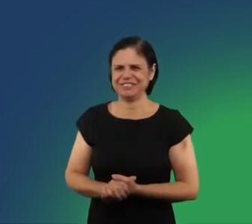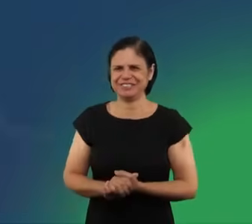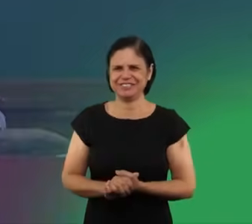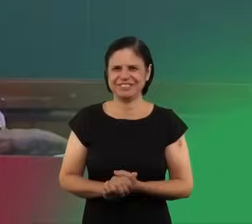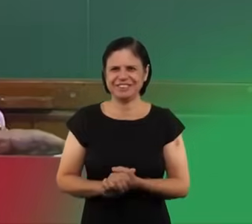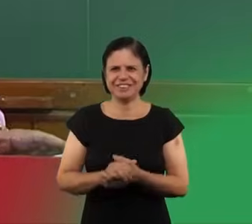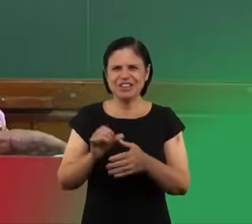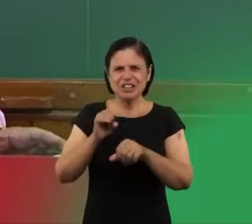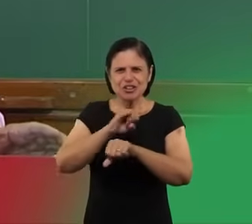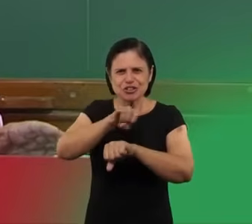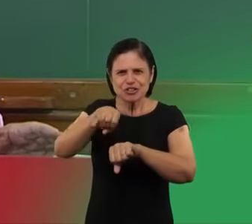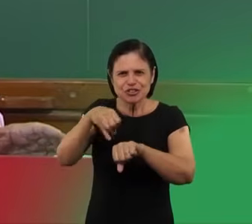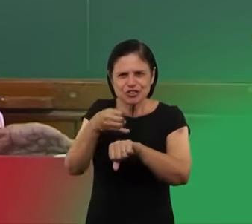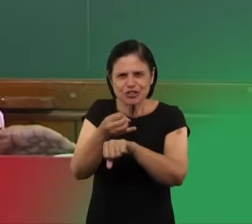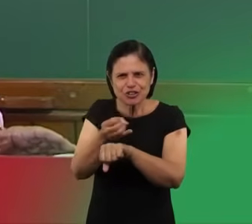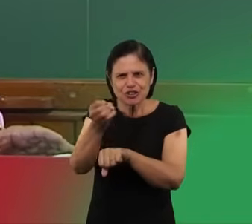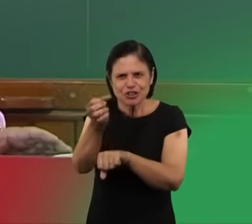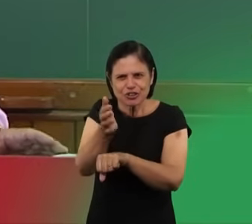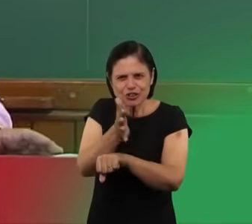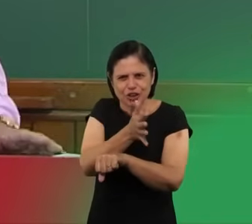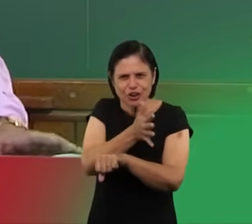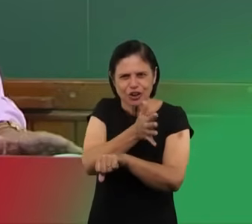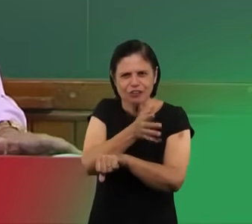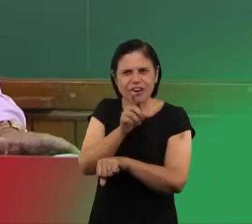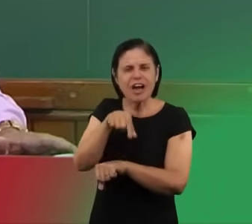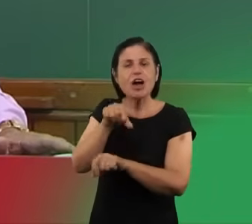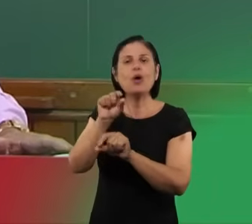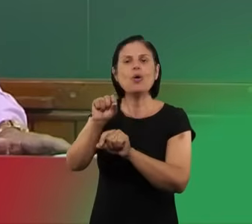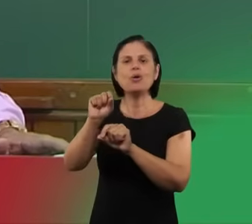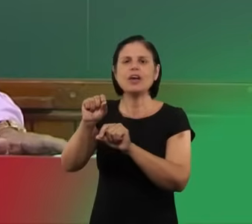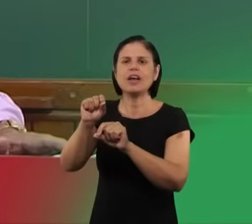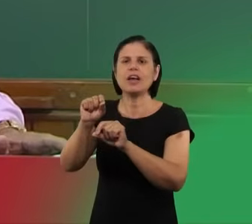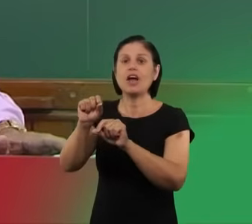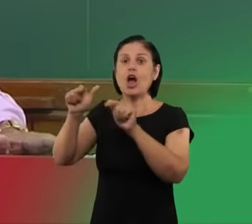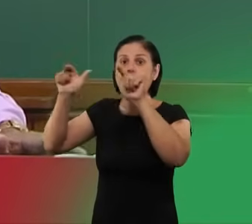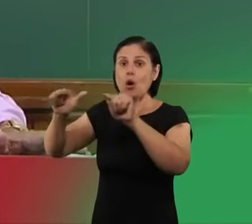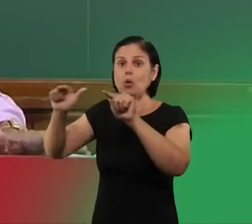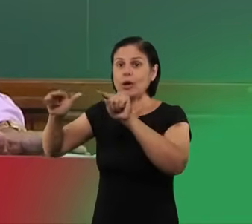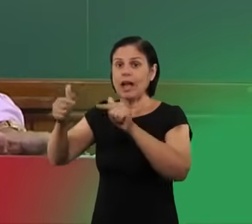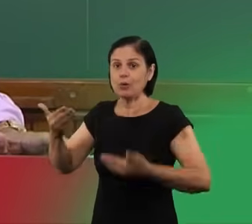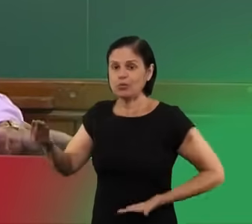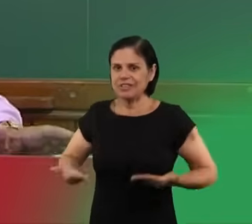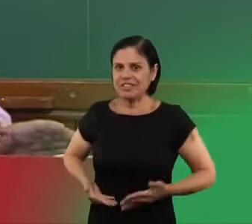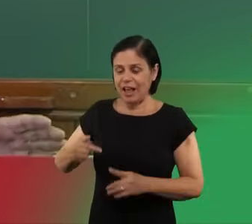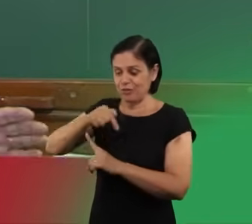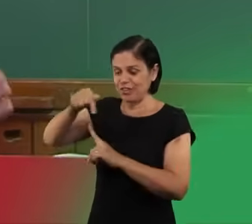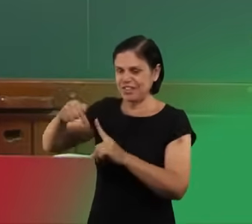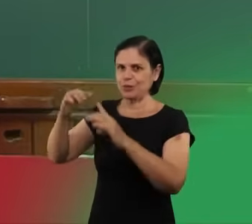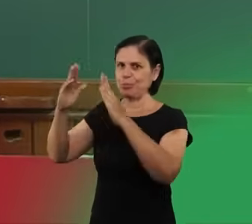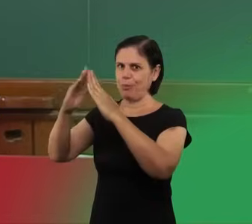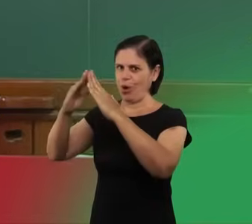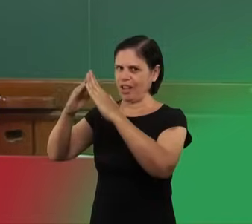A nova Jerusalém é a habitação dos santos.